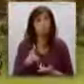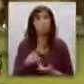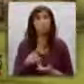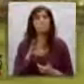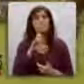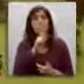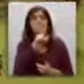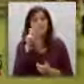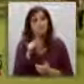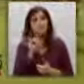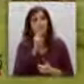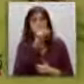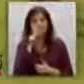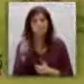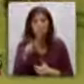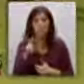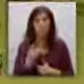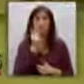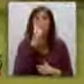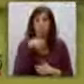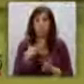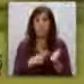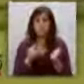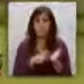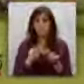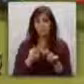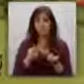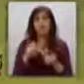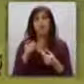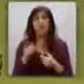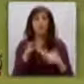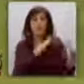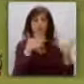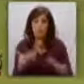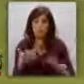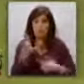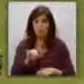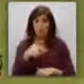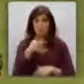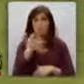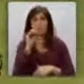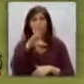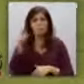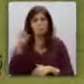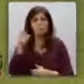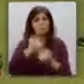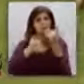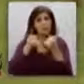César Feza e Rubem Amorim também falham o primeiro jogo da segunda volta do campeonato. Talisca deve entrar para o